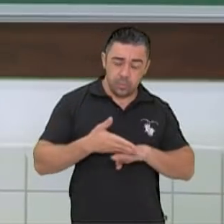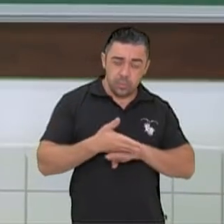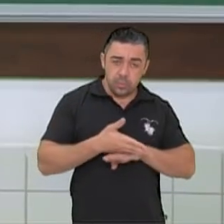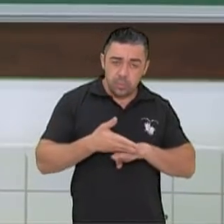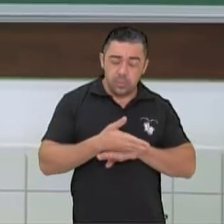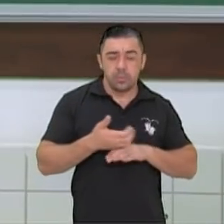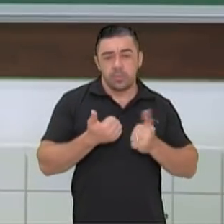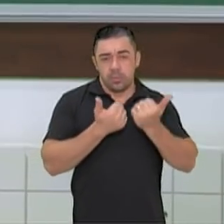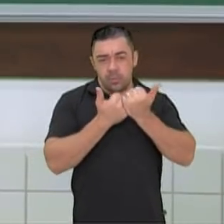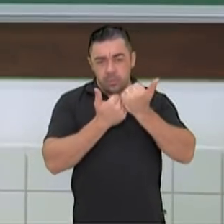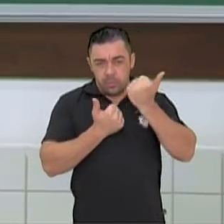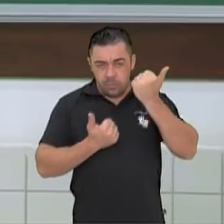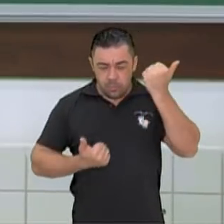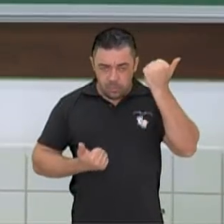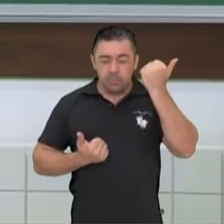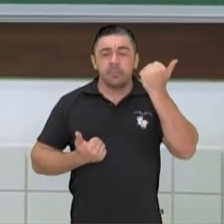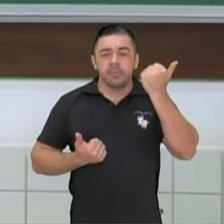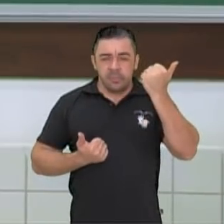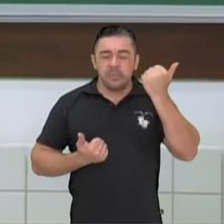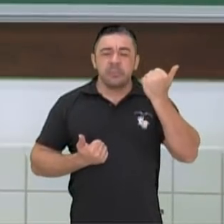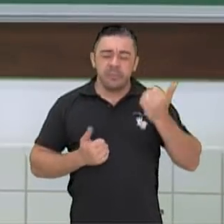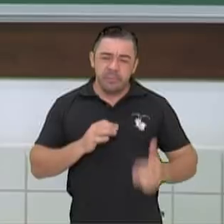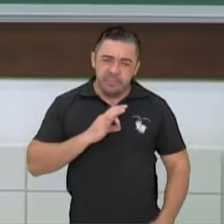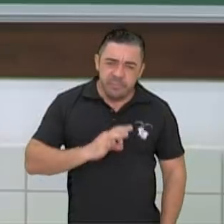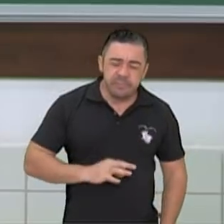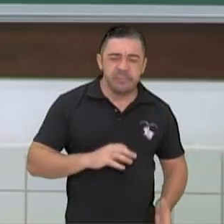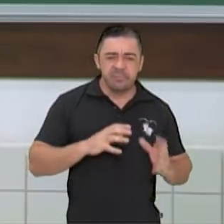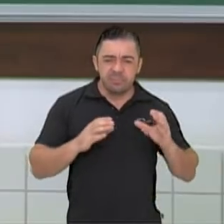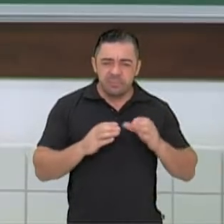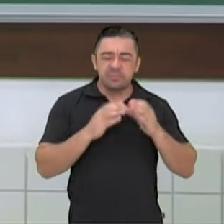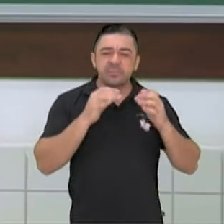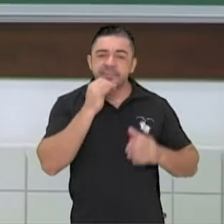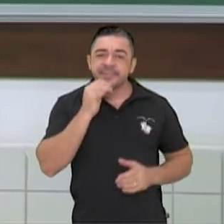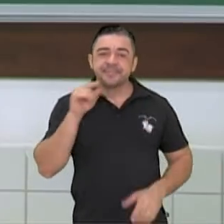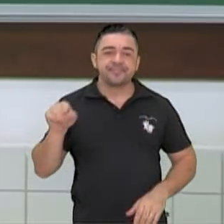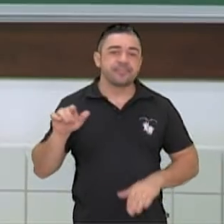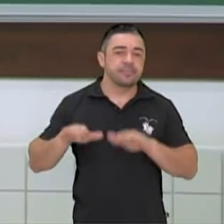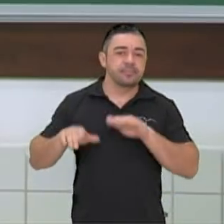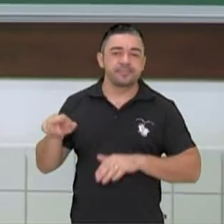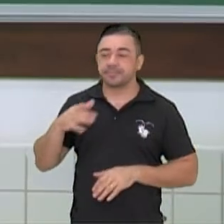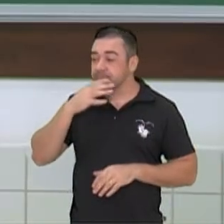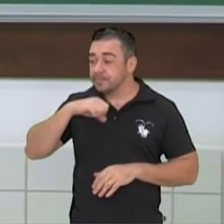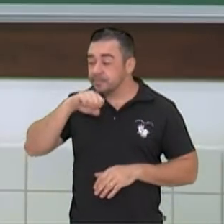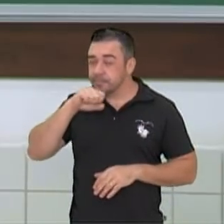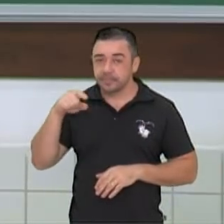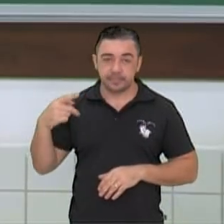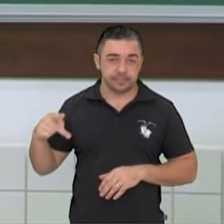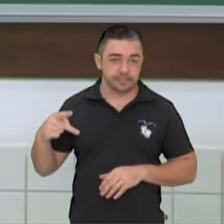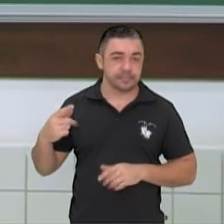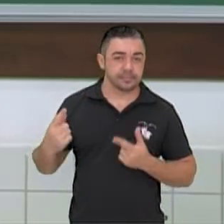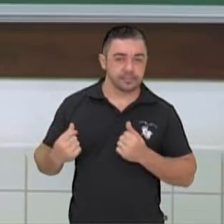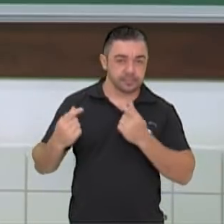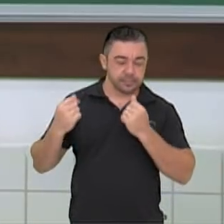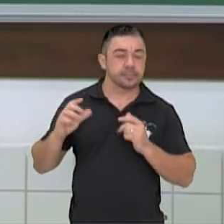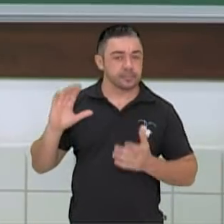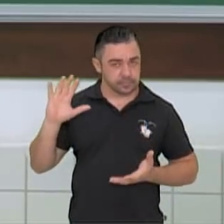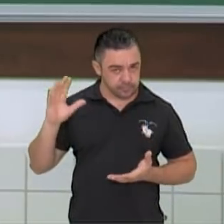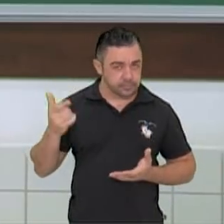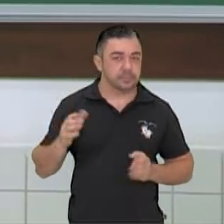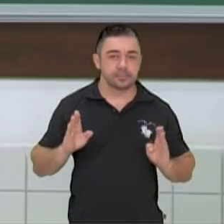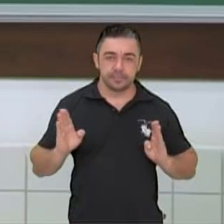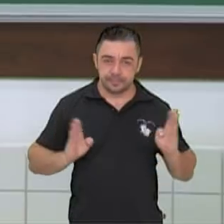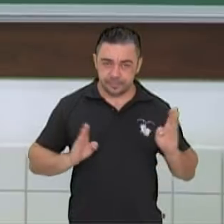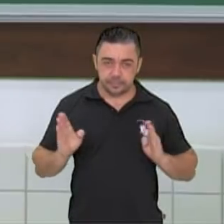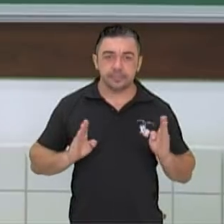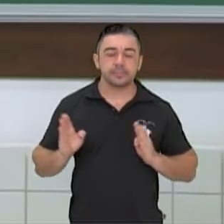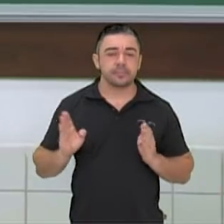de uma hierarquia clerical, dependendo da força do seu pai, por exemplo, acontecia no período medieval, né,